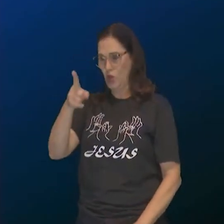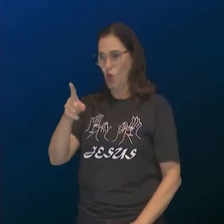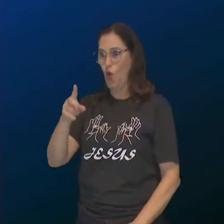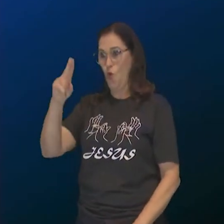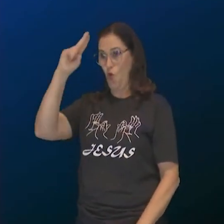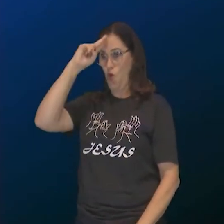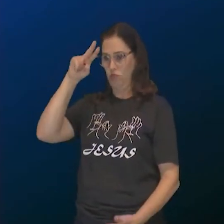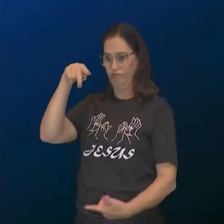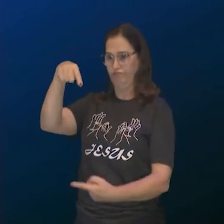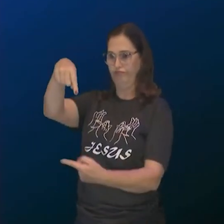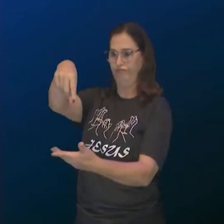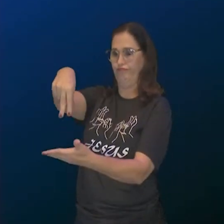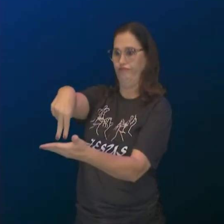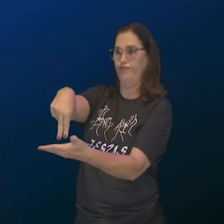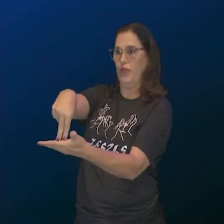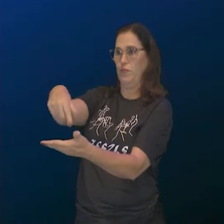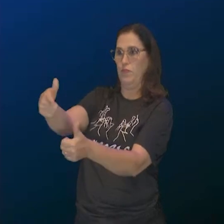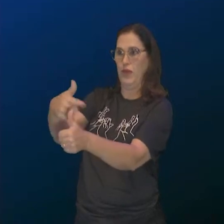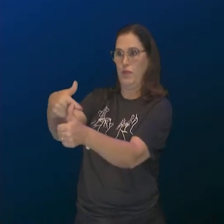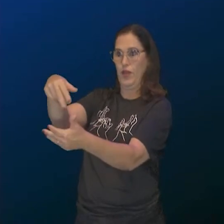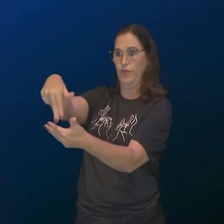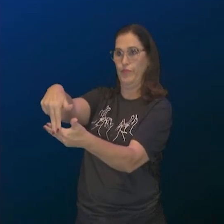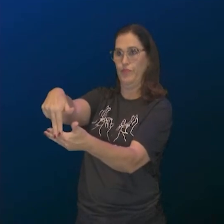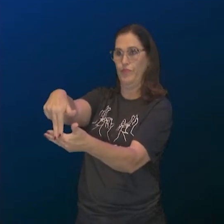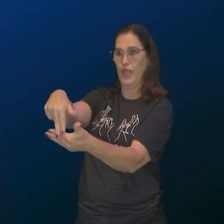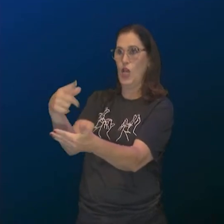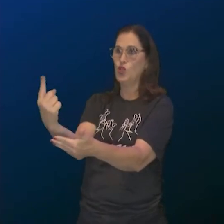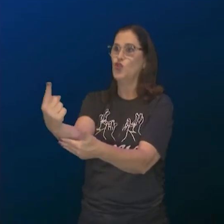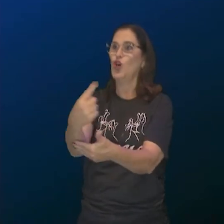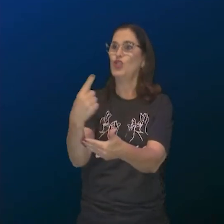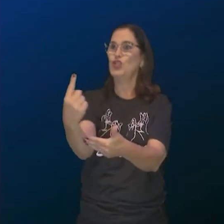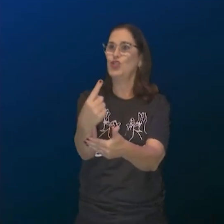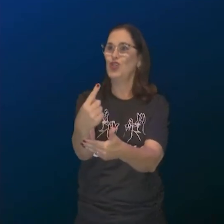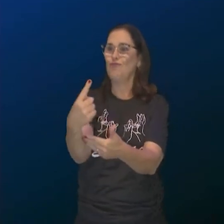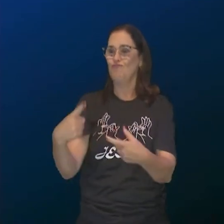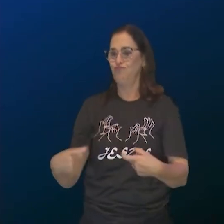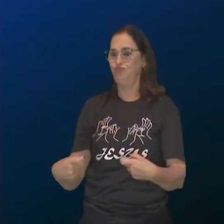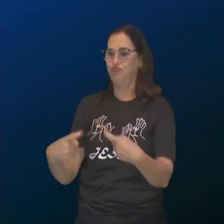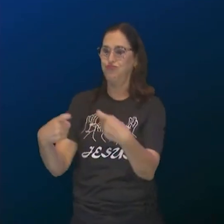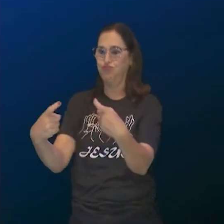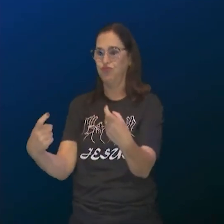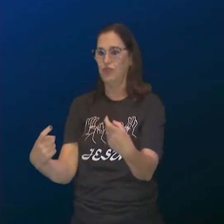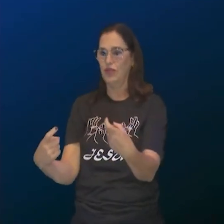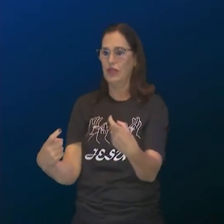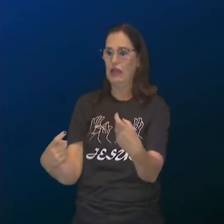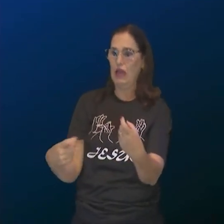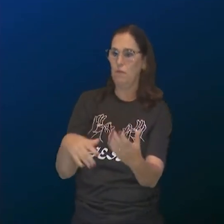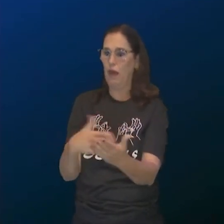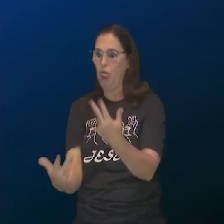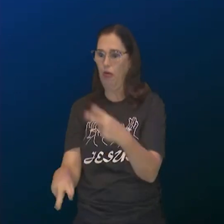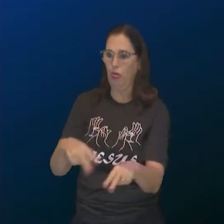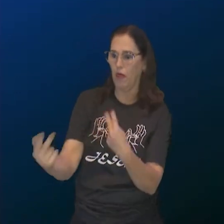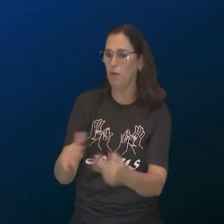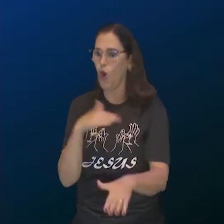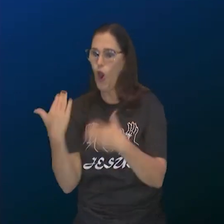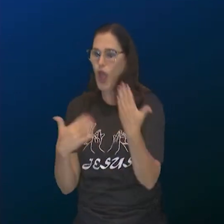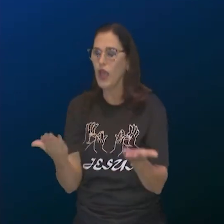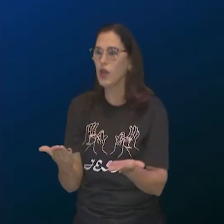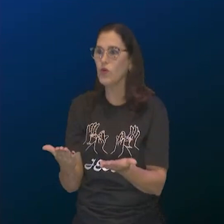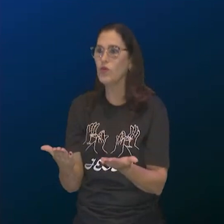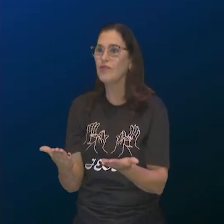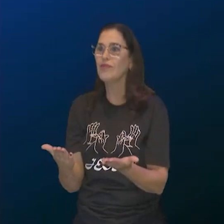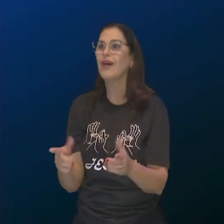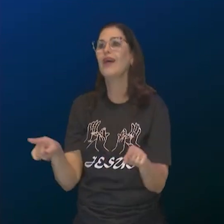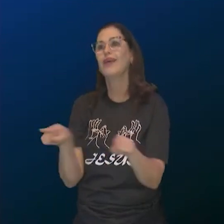homens valentes. 17, saindo os homens da cidade pelejando com Joabe, caíram alguns do povo, dos servos de Davi, e